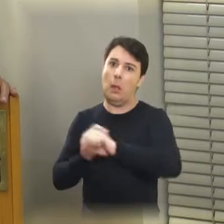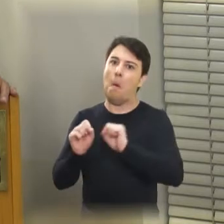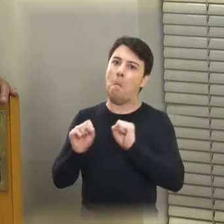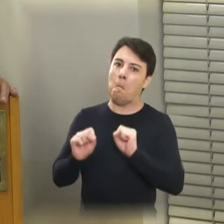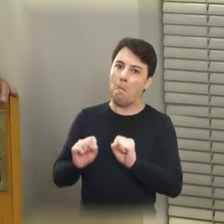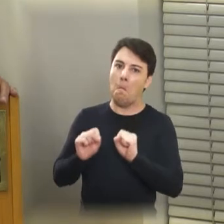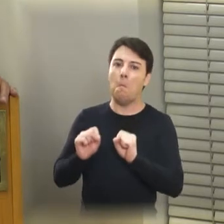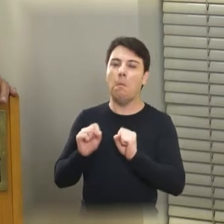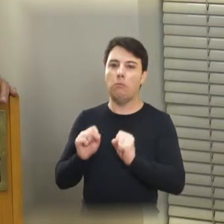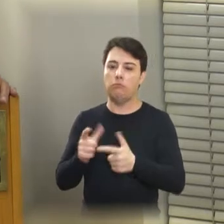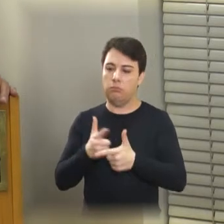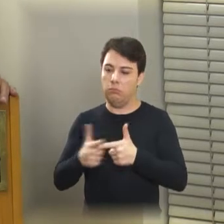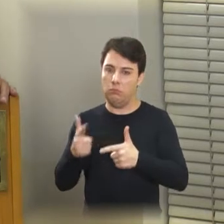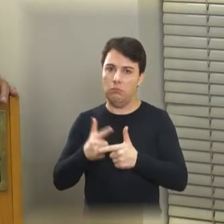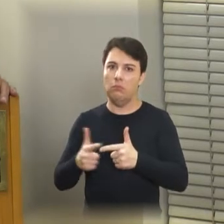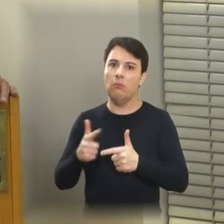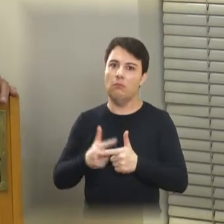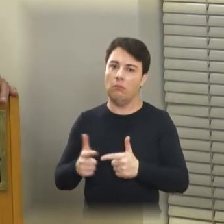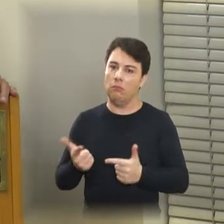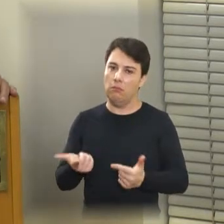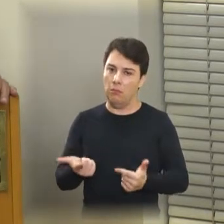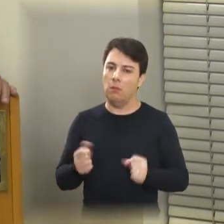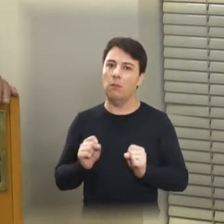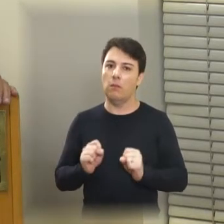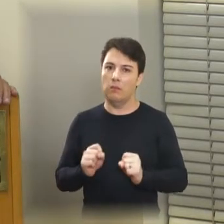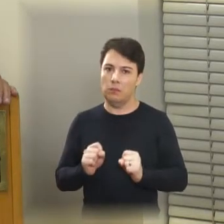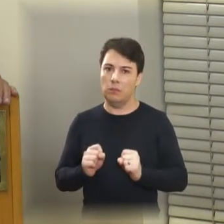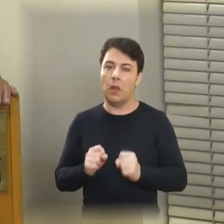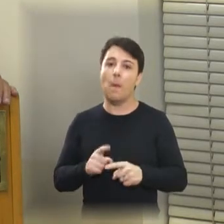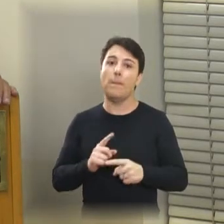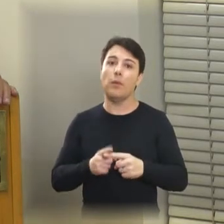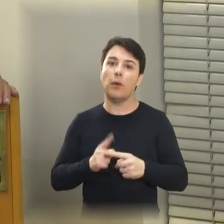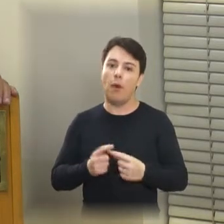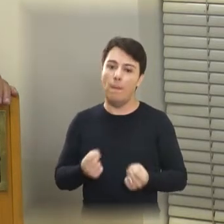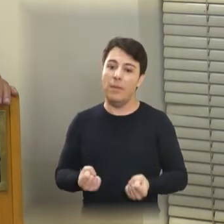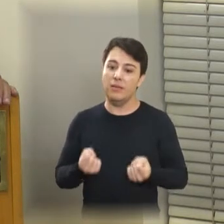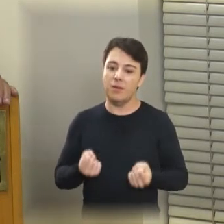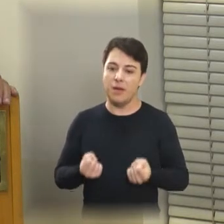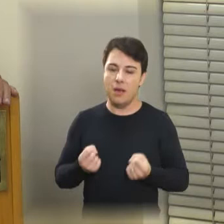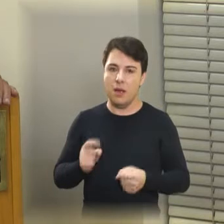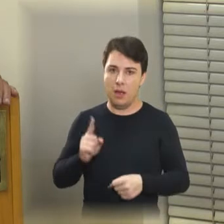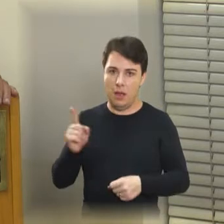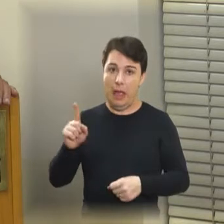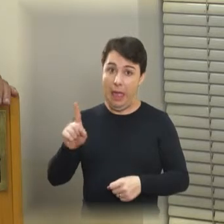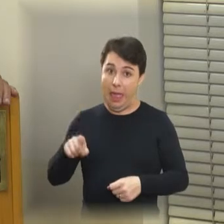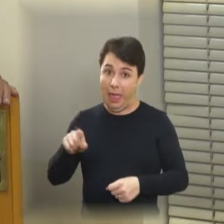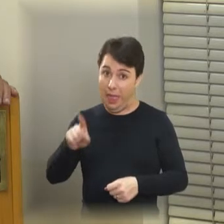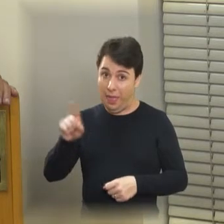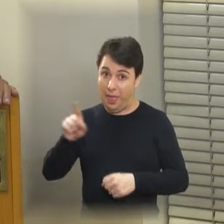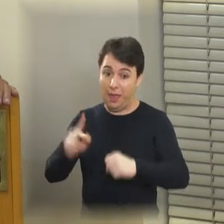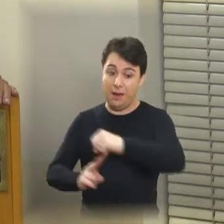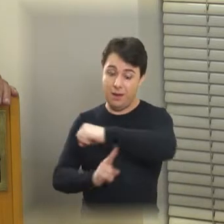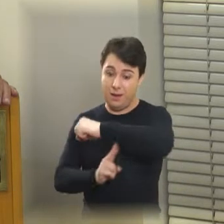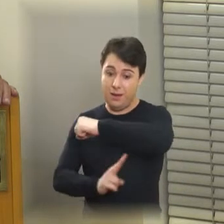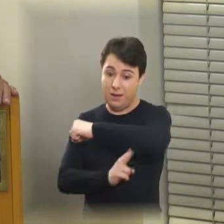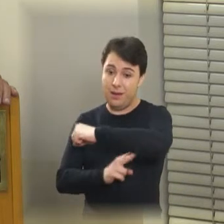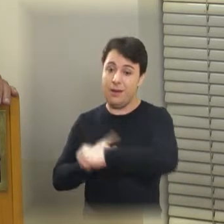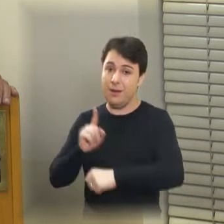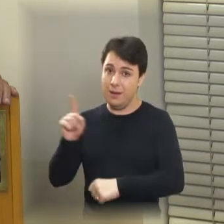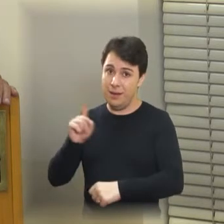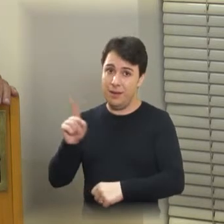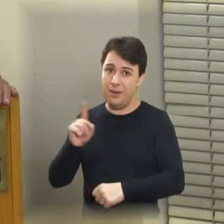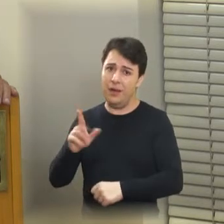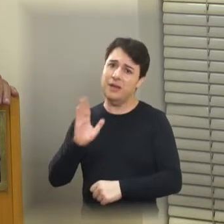por capacidade de carga. Era um dos problemas da José Barbieri Neto, era aquela ponte lá, isso